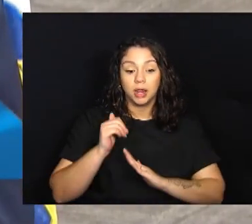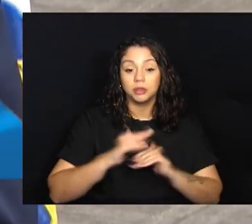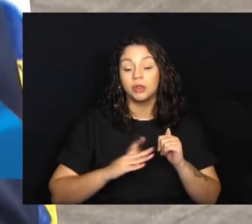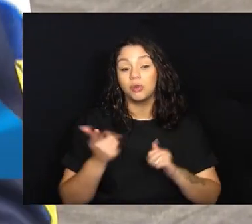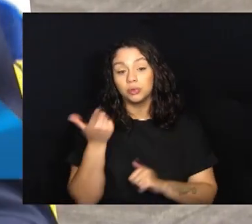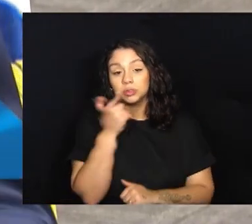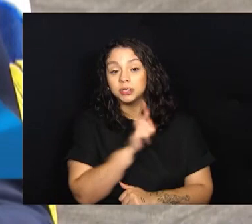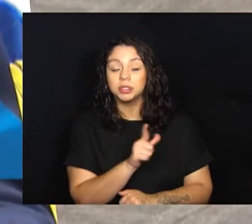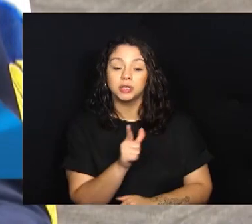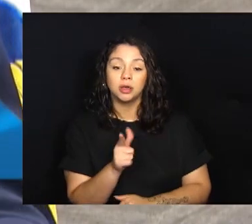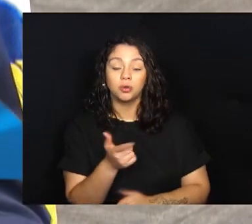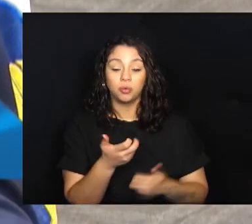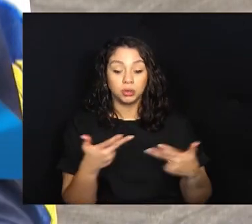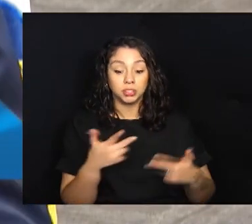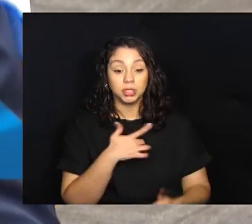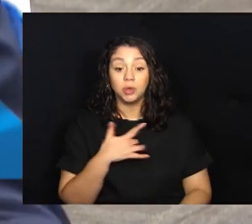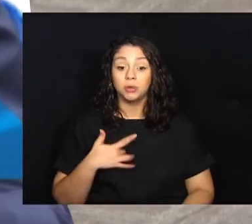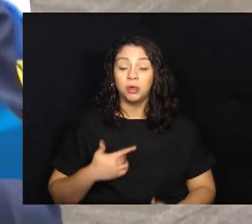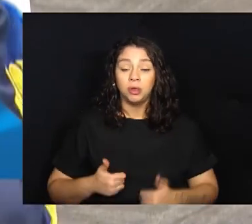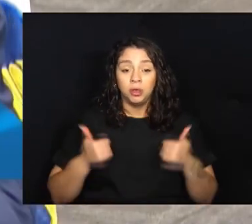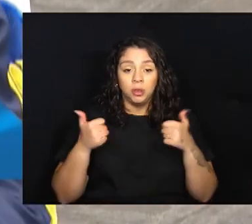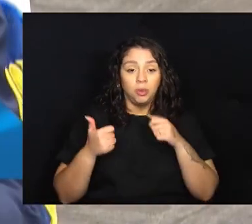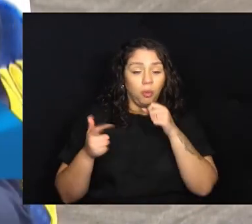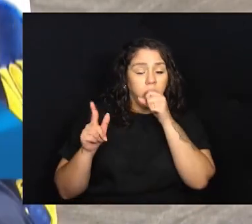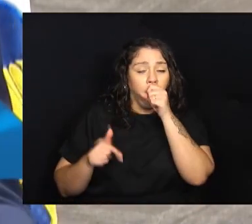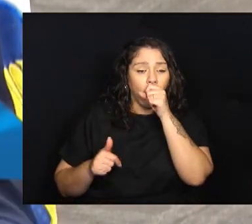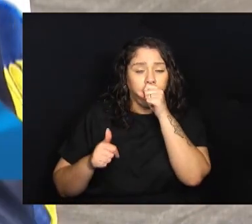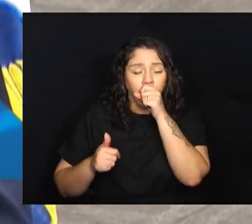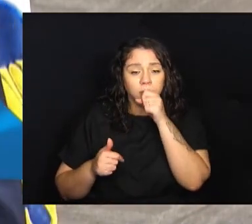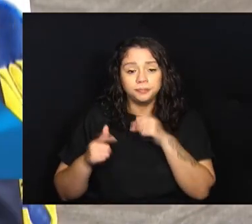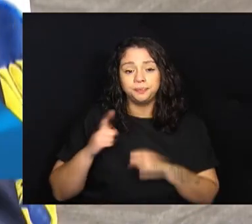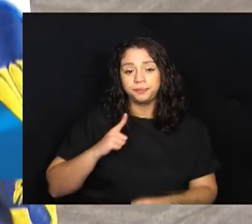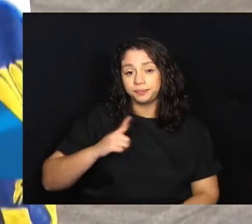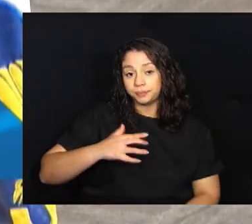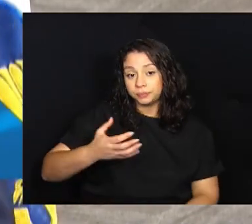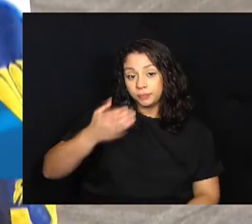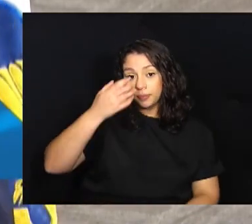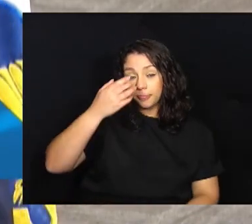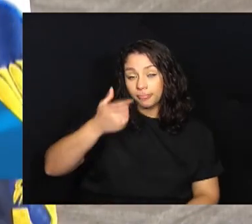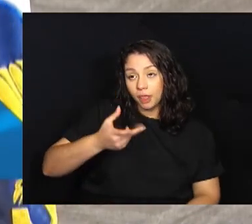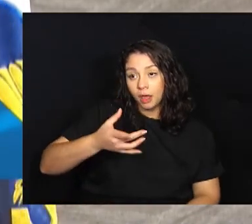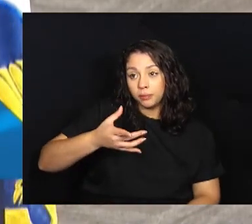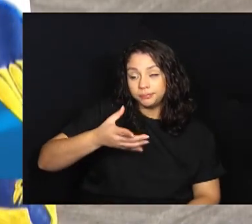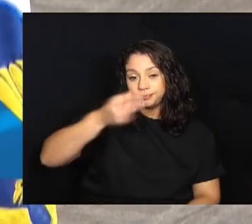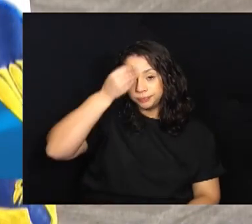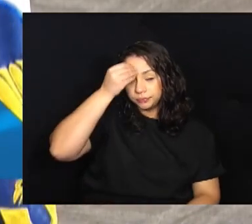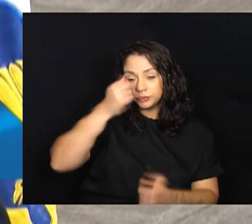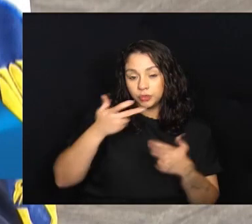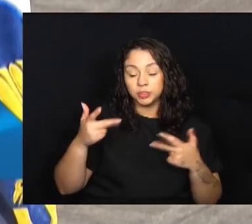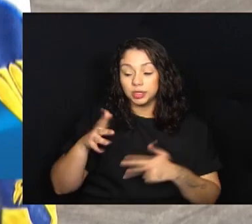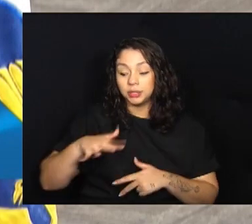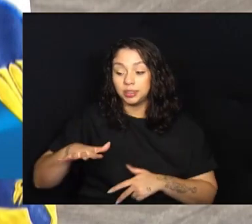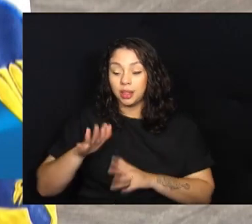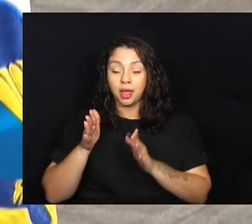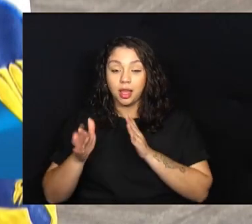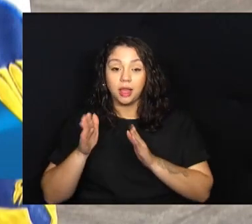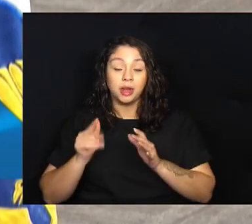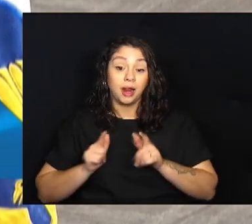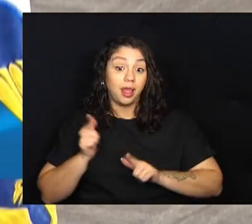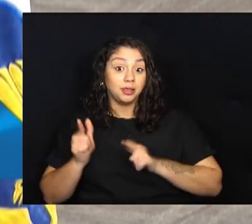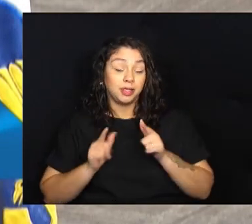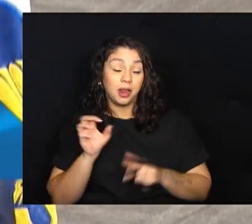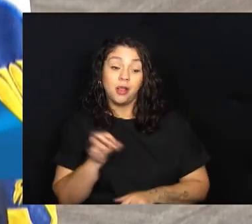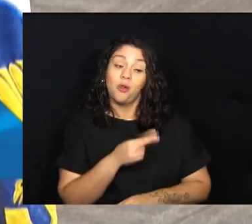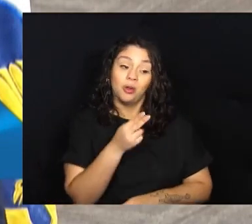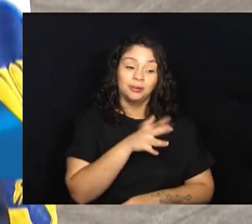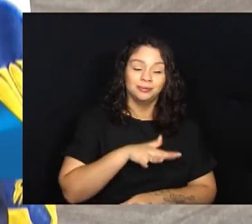sadia, onde possam ocupar a mente com uma atividade no momento ou de lazer, ou mesmo no momento profissional, caso ele tenha